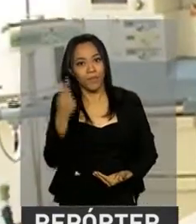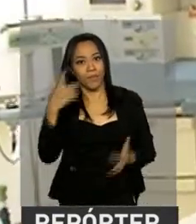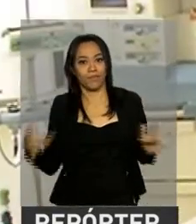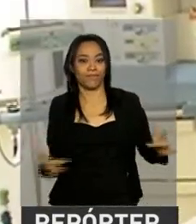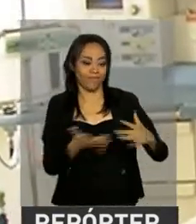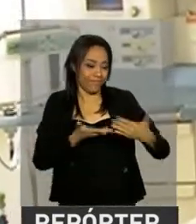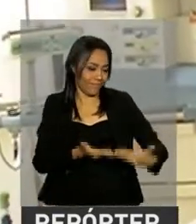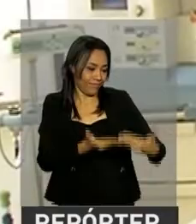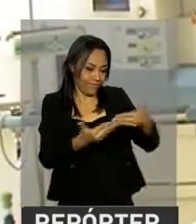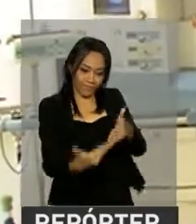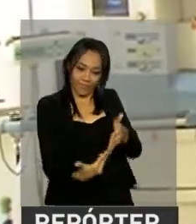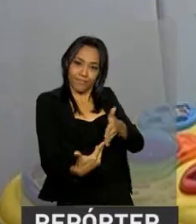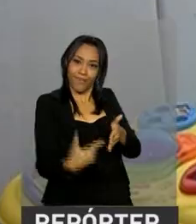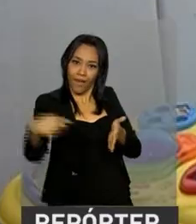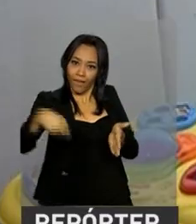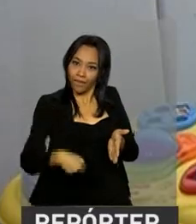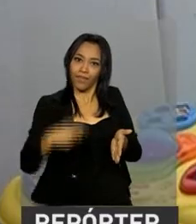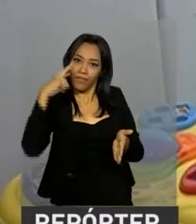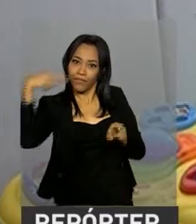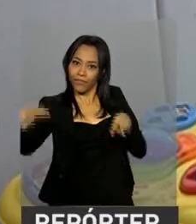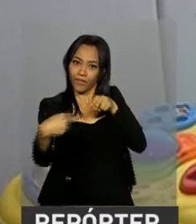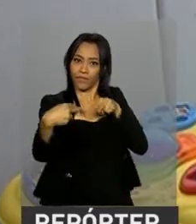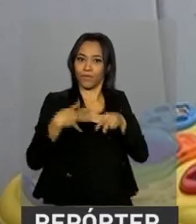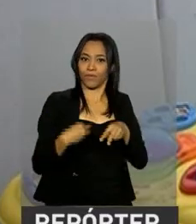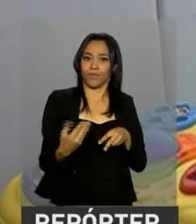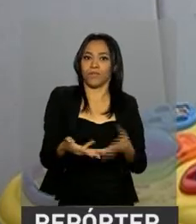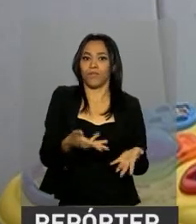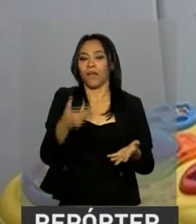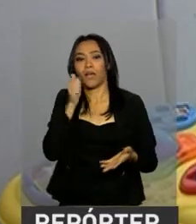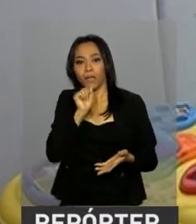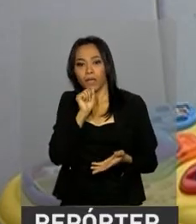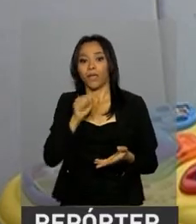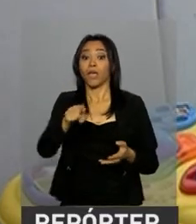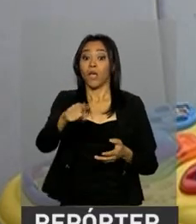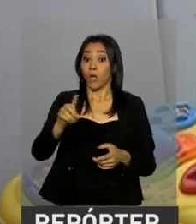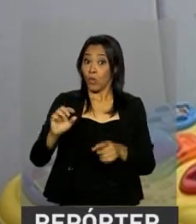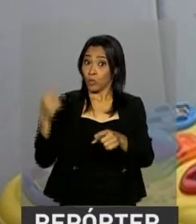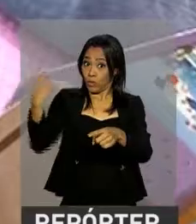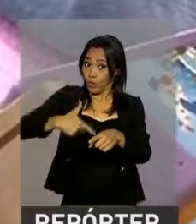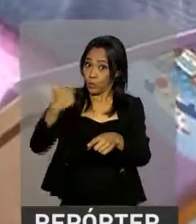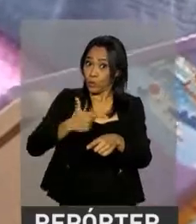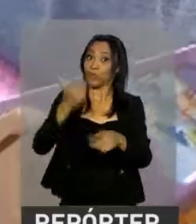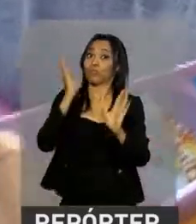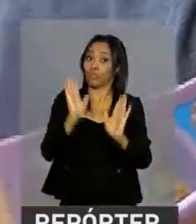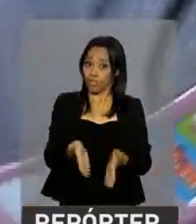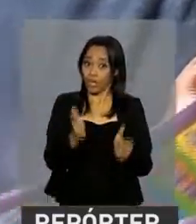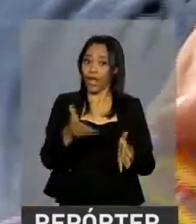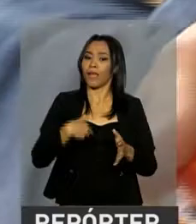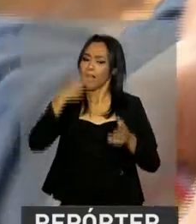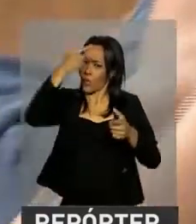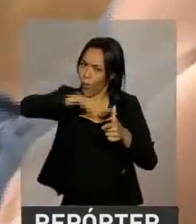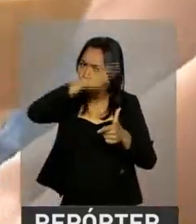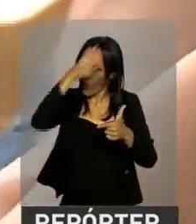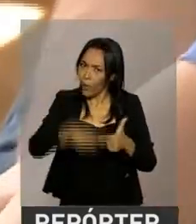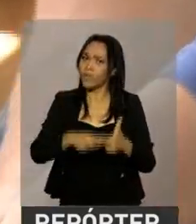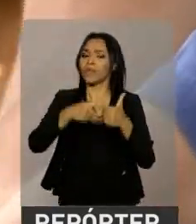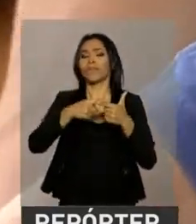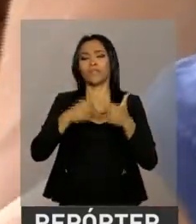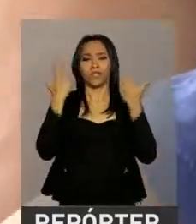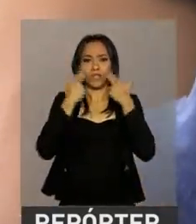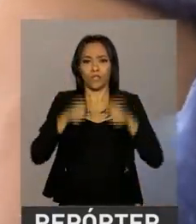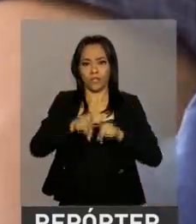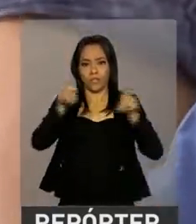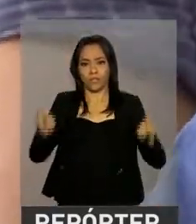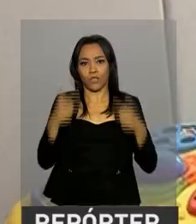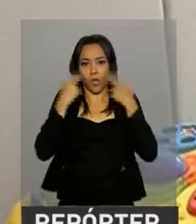mãe acontece logo aqui. O segundo filho da Adriana já está a caminho e ela espera repetir a dose do parto normal.